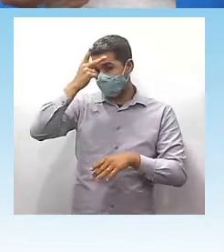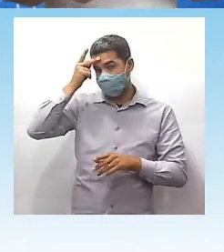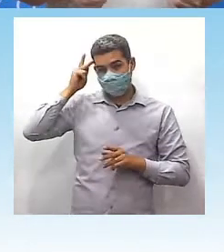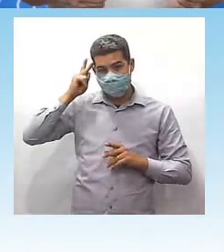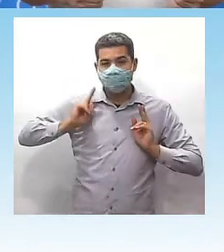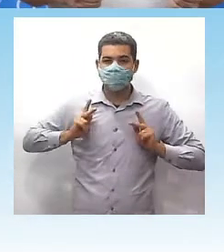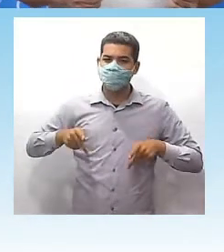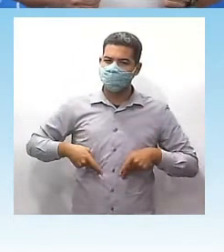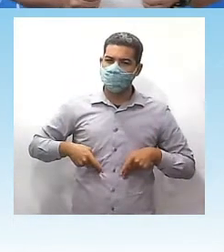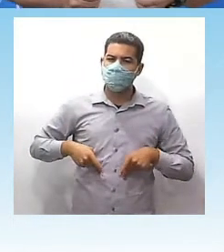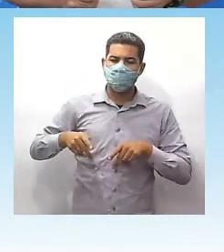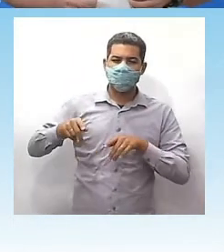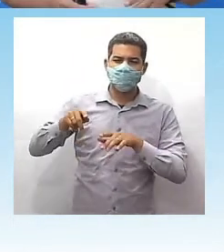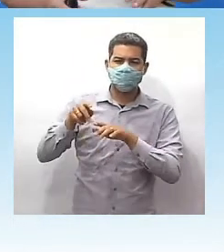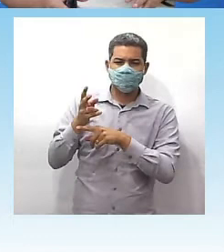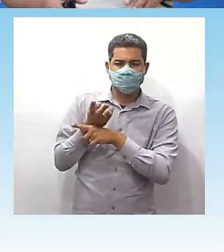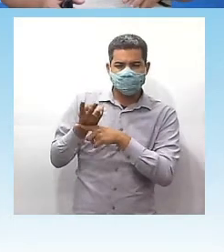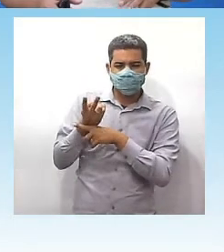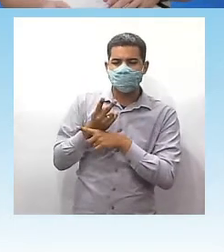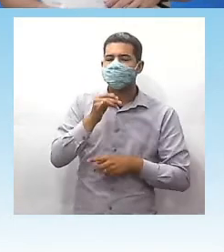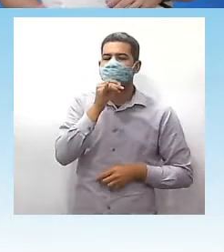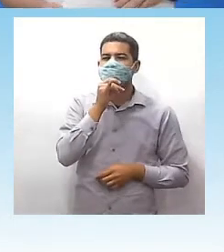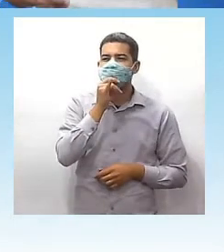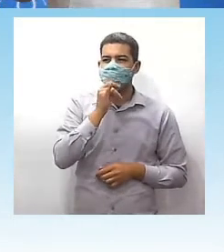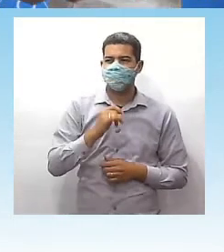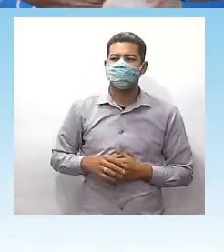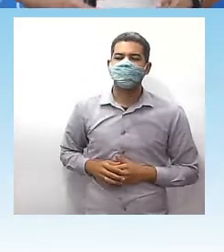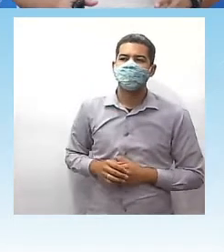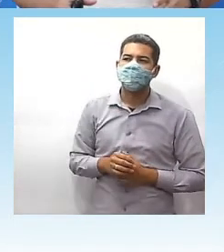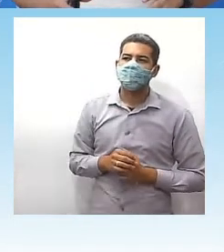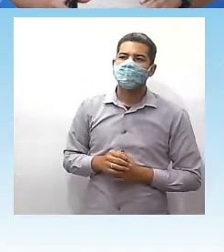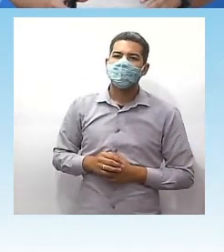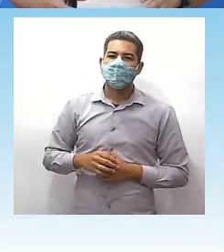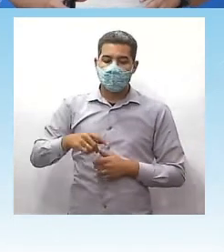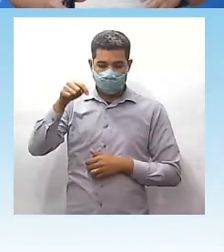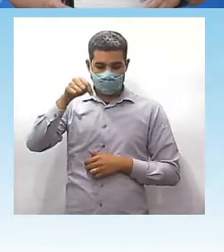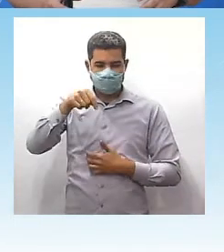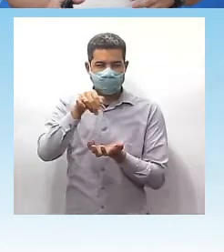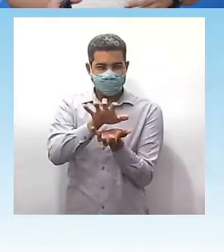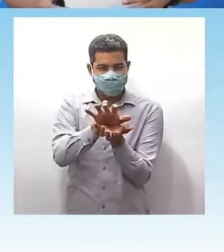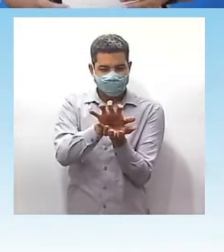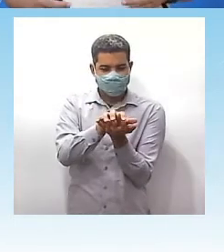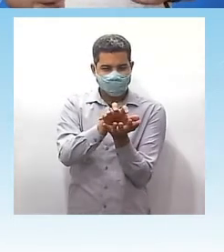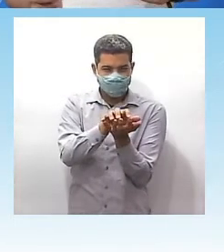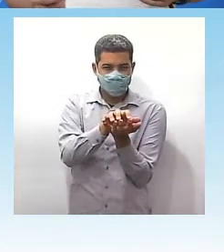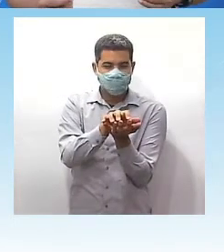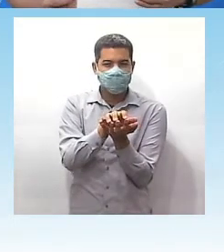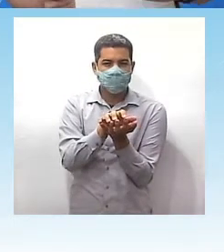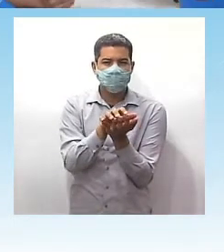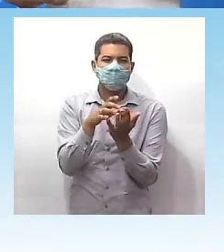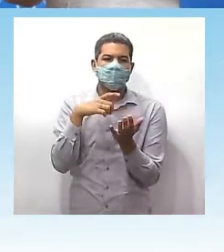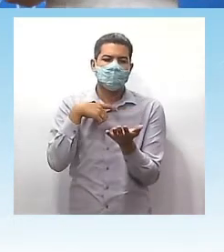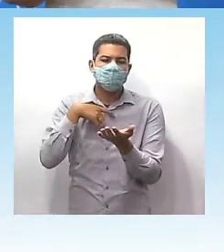quantitativamente aquela pesquisa eleitoral. Então, por exemplo, se for aqui no estado de Pernambuco, eu vou nos centros onde tem